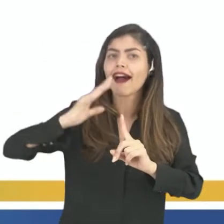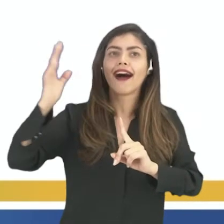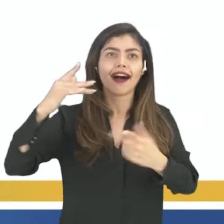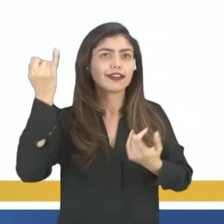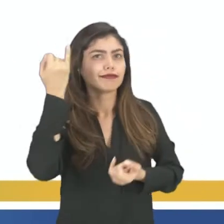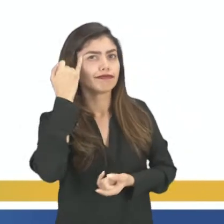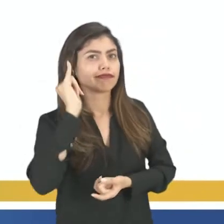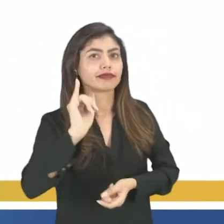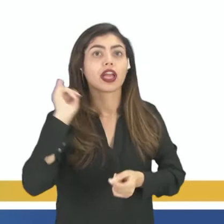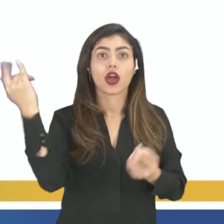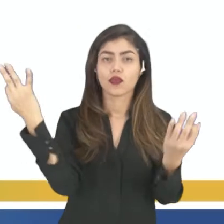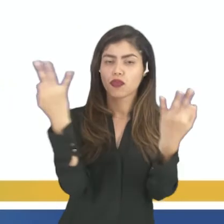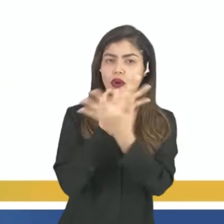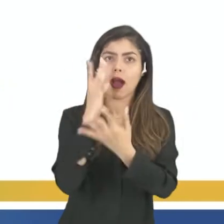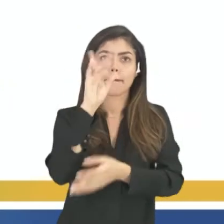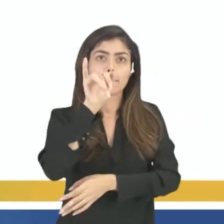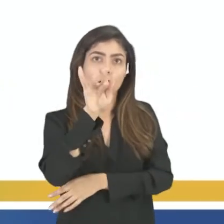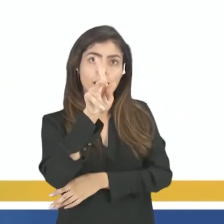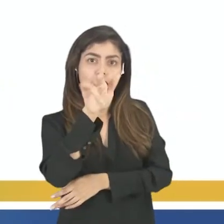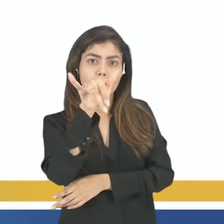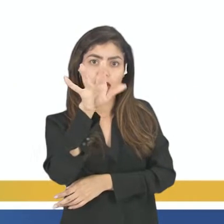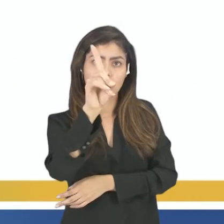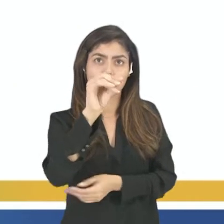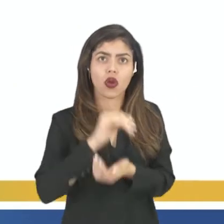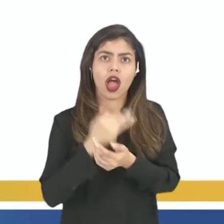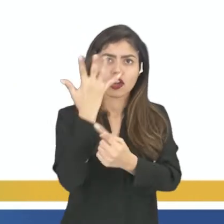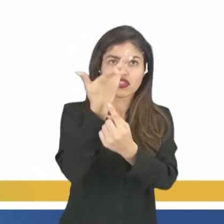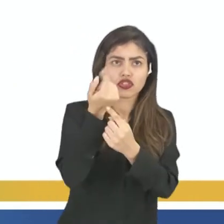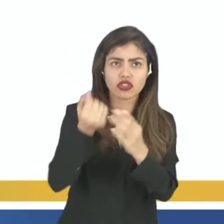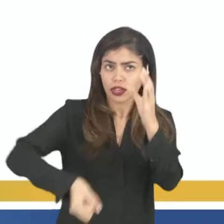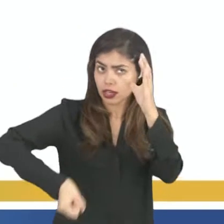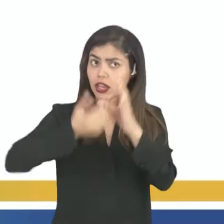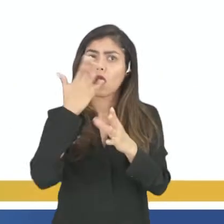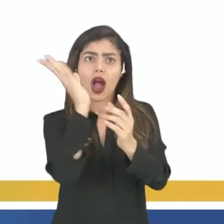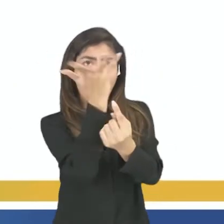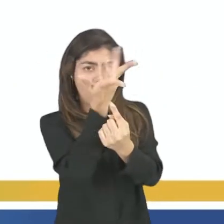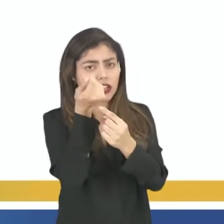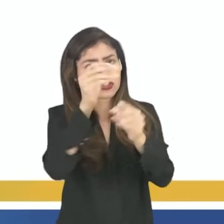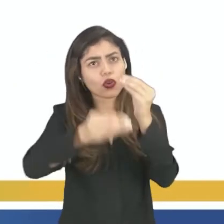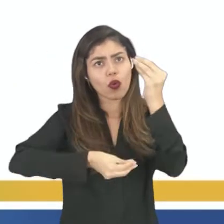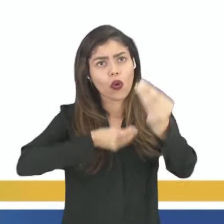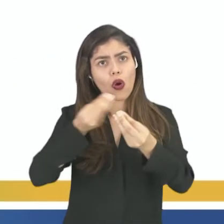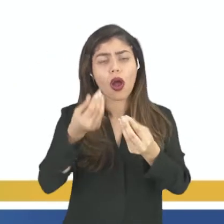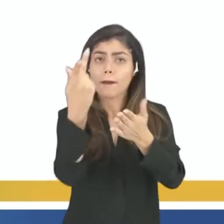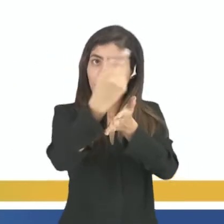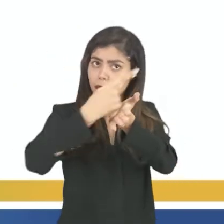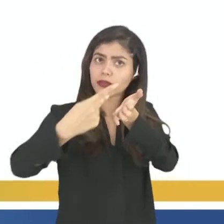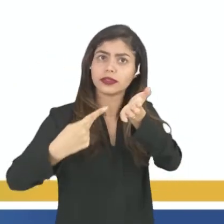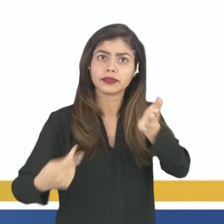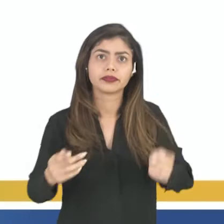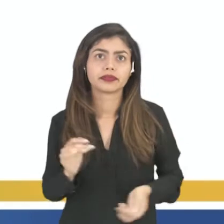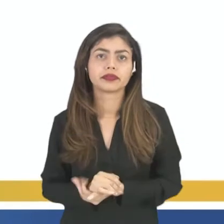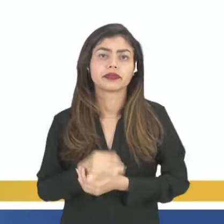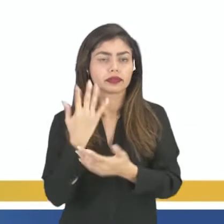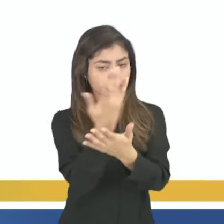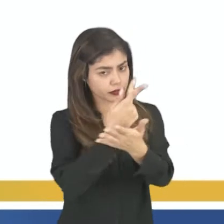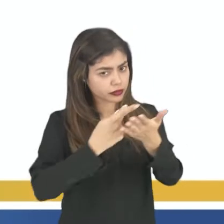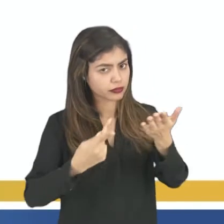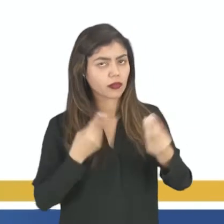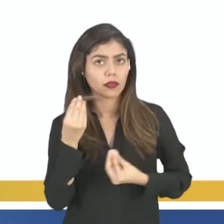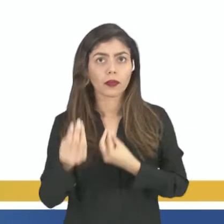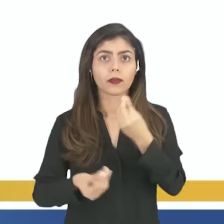ideal de belo sublimado. Os artistas criam arte por meio da poética. A arte como